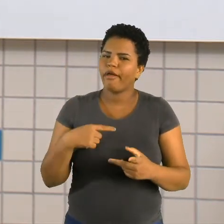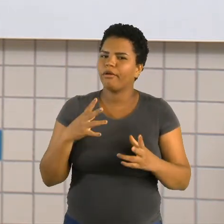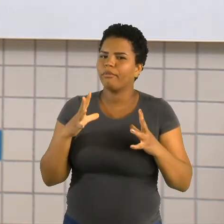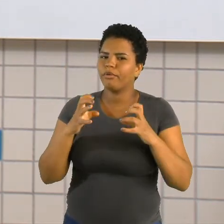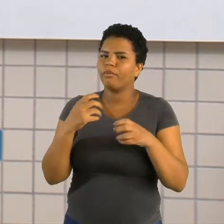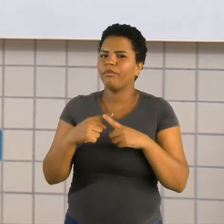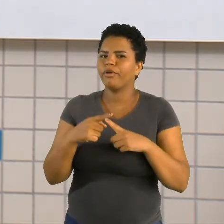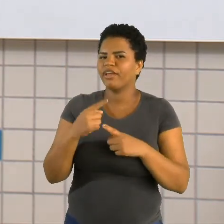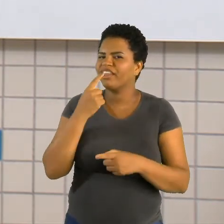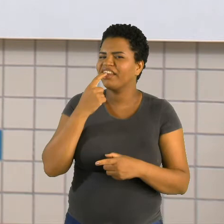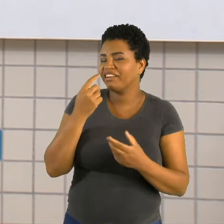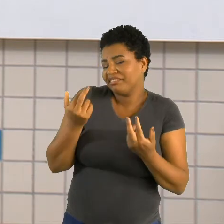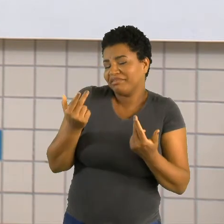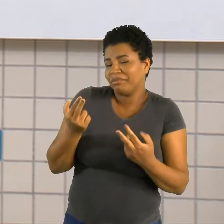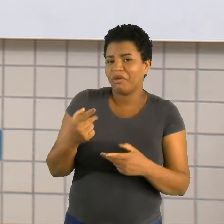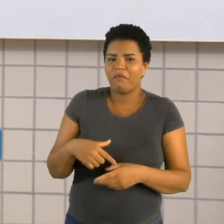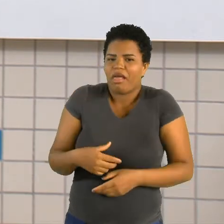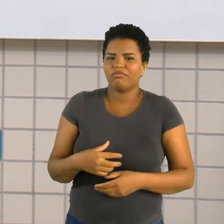disso.